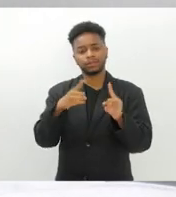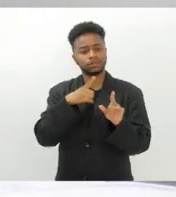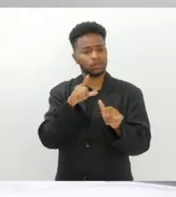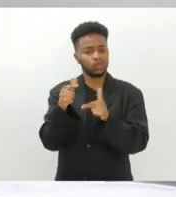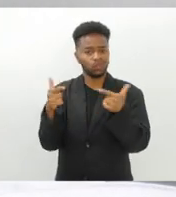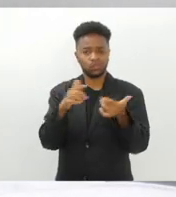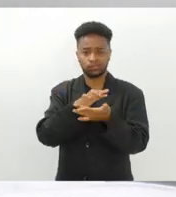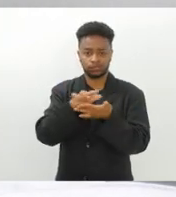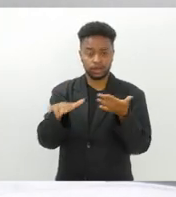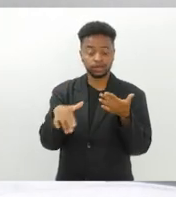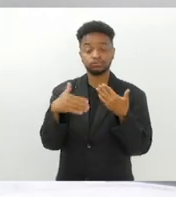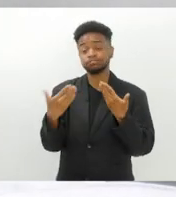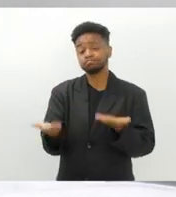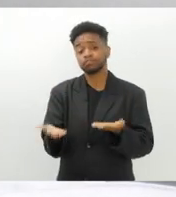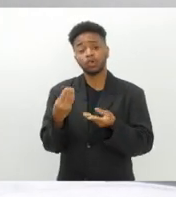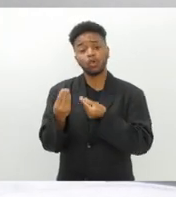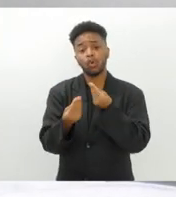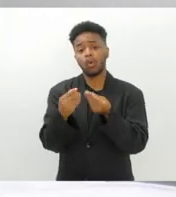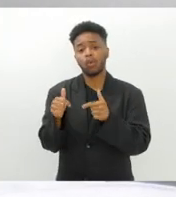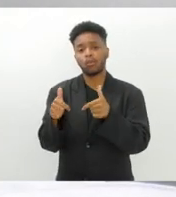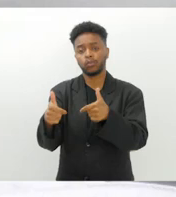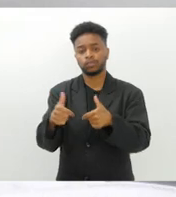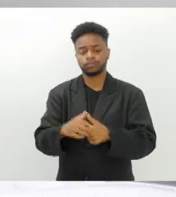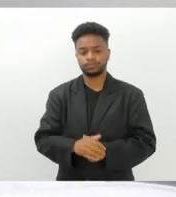outros. Então, como fazer isso?